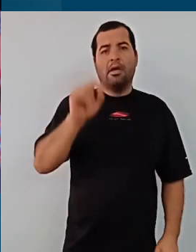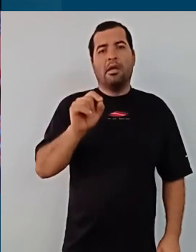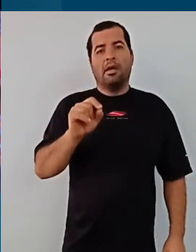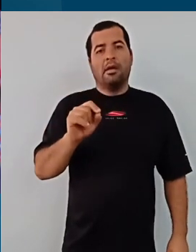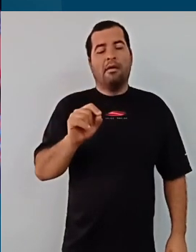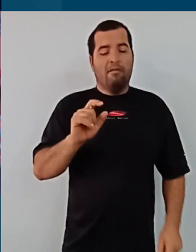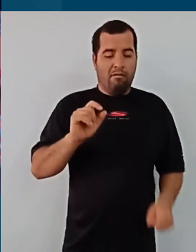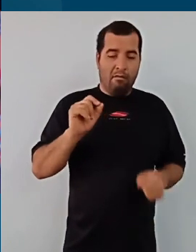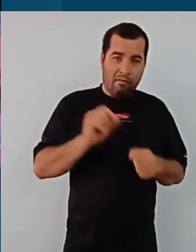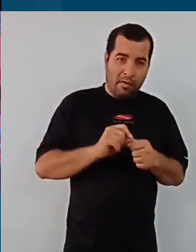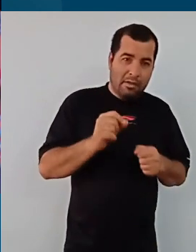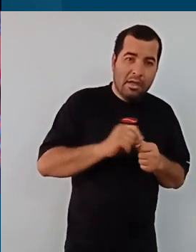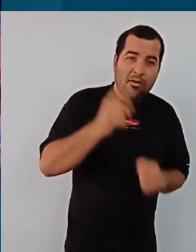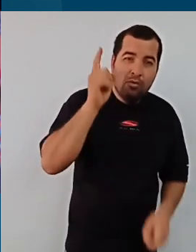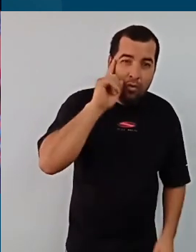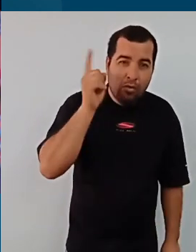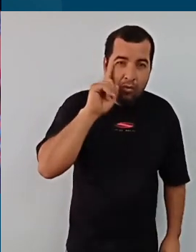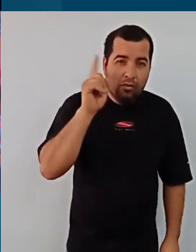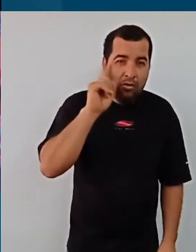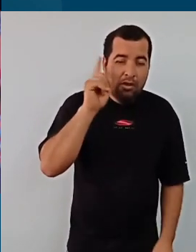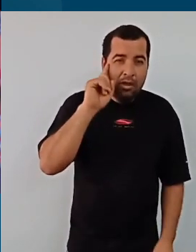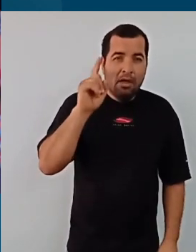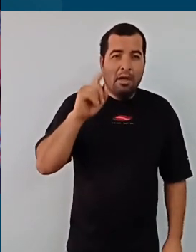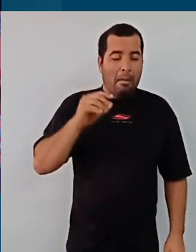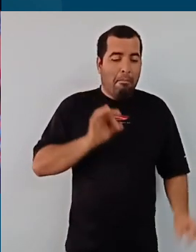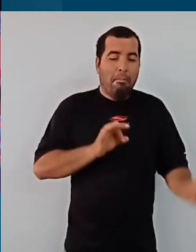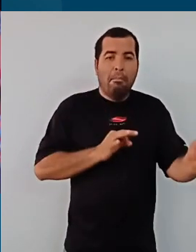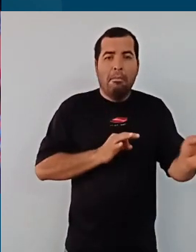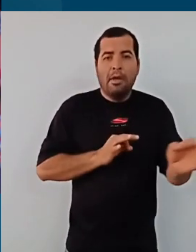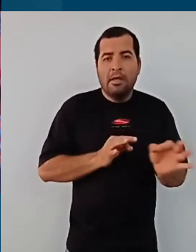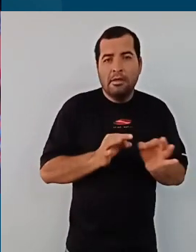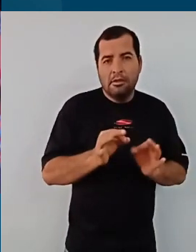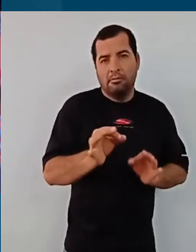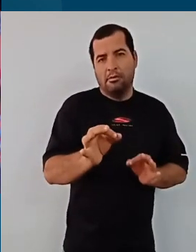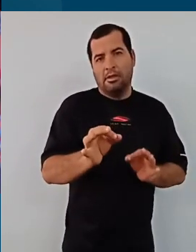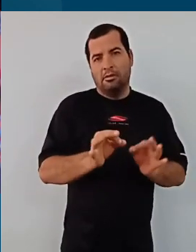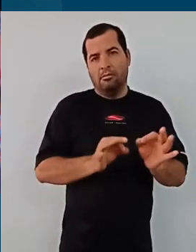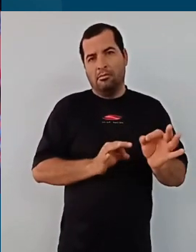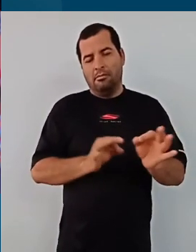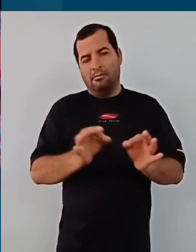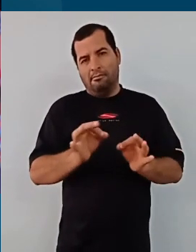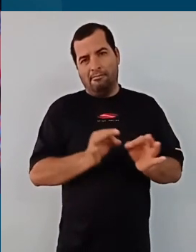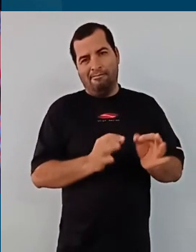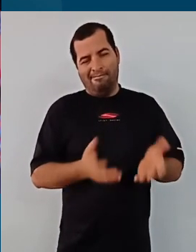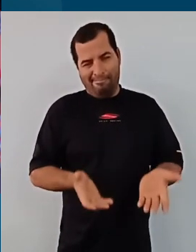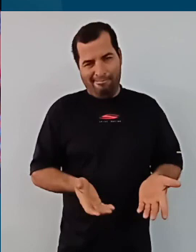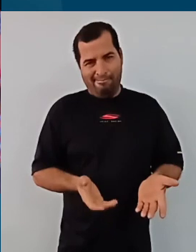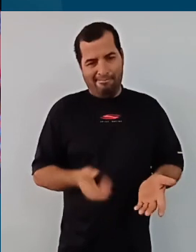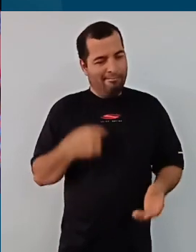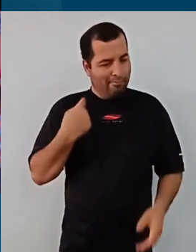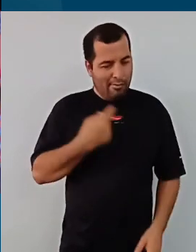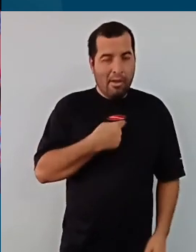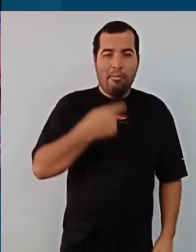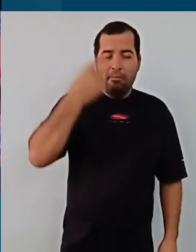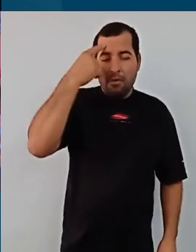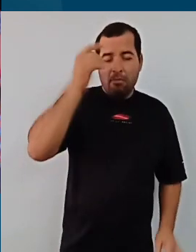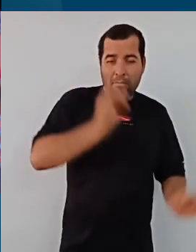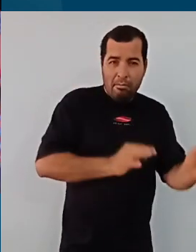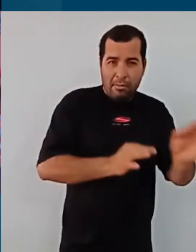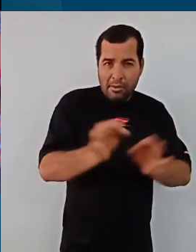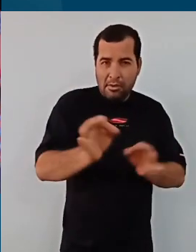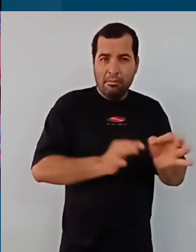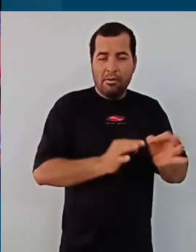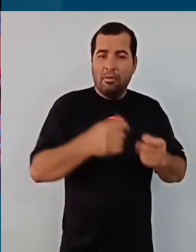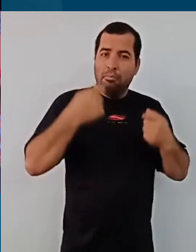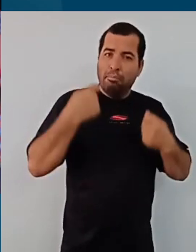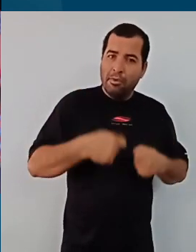nesse fazer do dia a dia é o que você está trazendo como planejamento, né? Mais do que nunca, a ideia de planejamento é uma